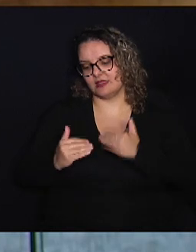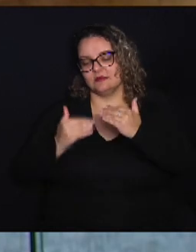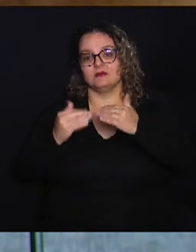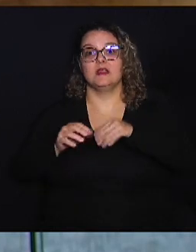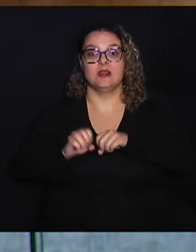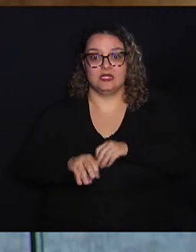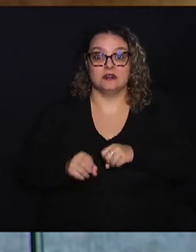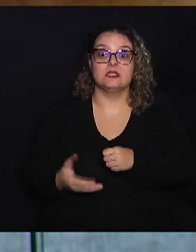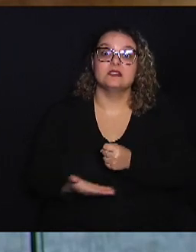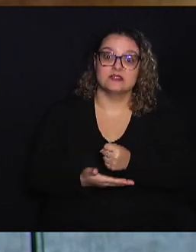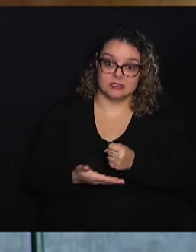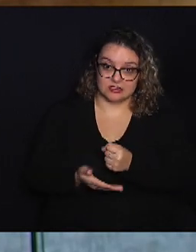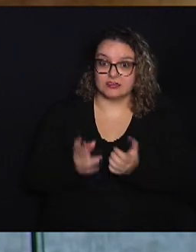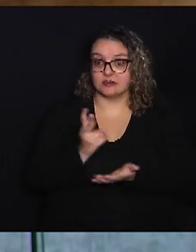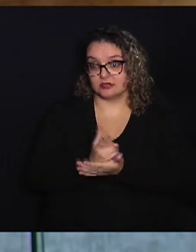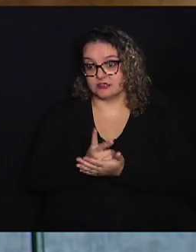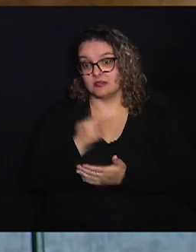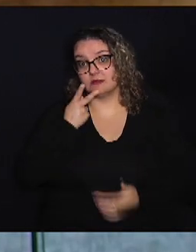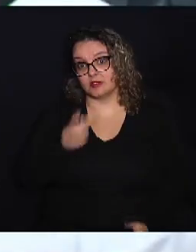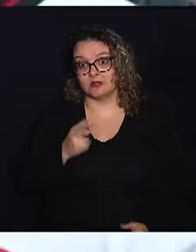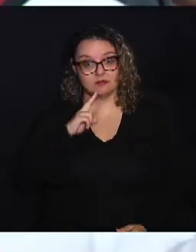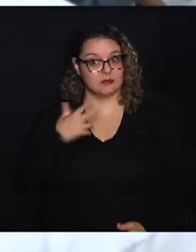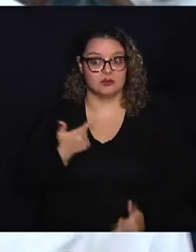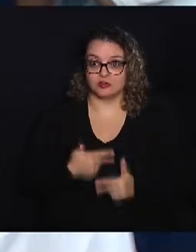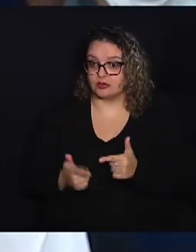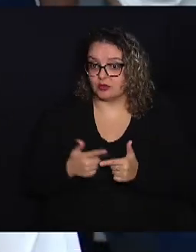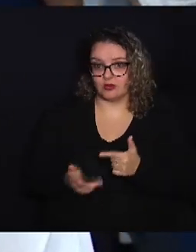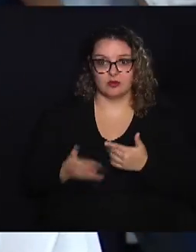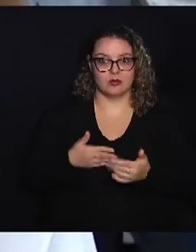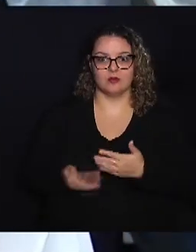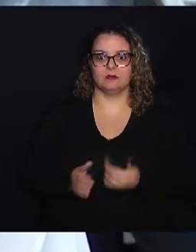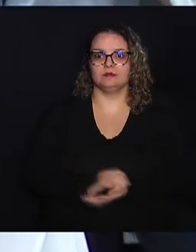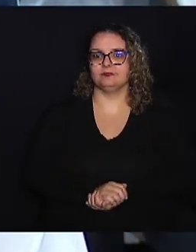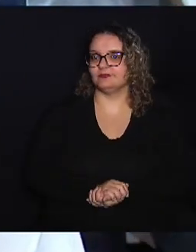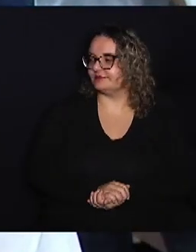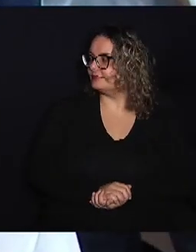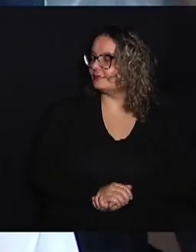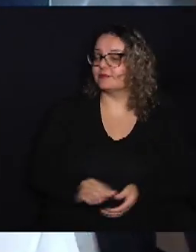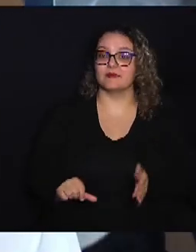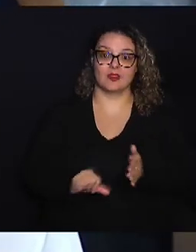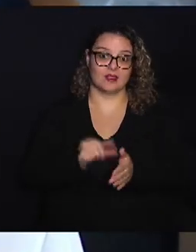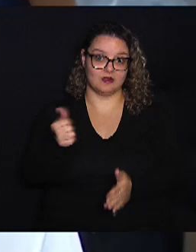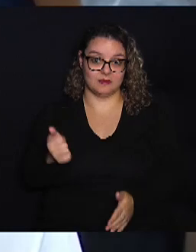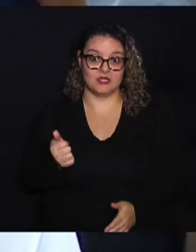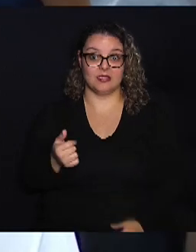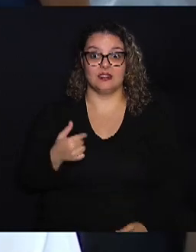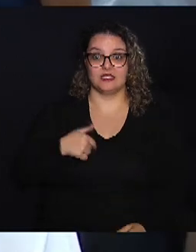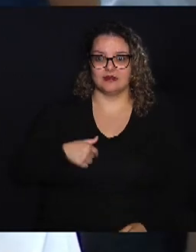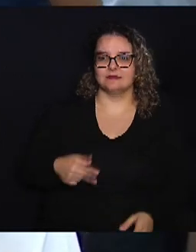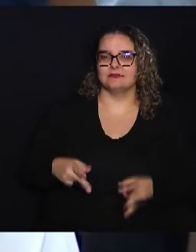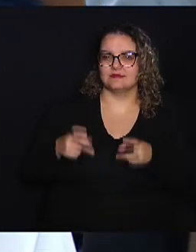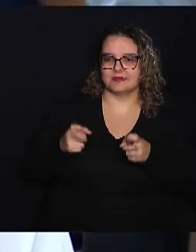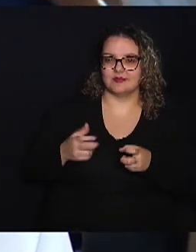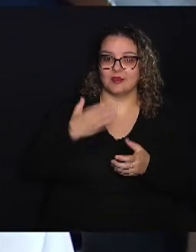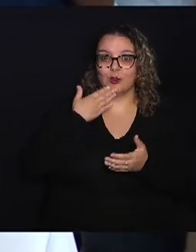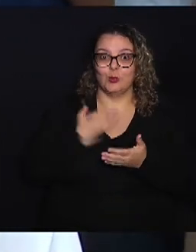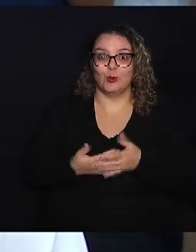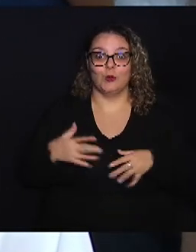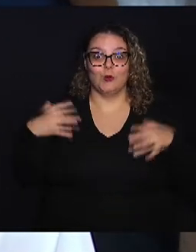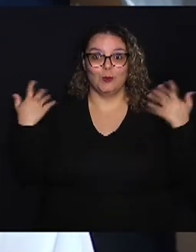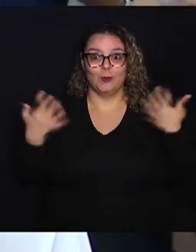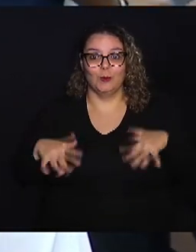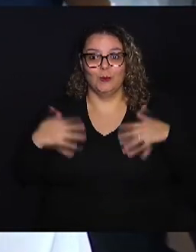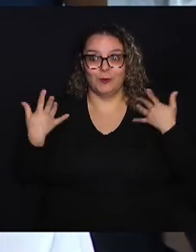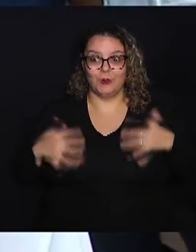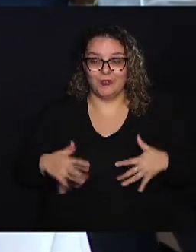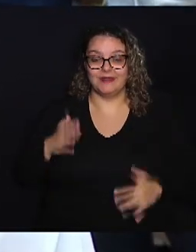Educação é a base da solução de qualquer problema. De primeira impressão, eu admito que foi muito chocante para mim, impactante